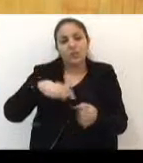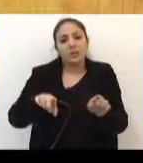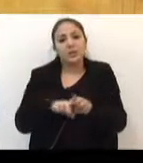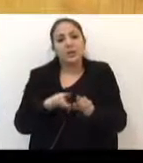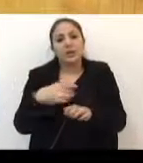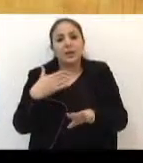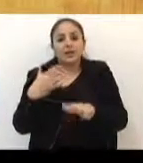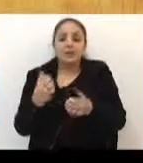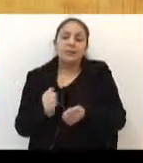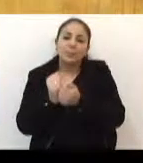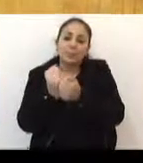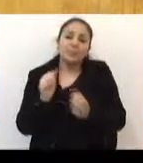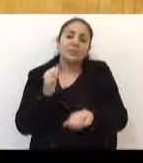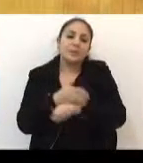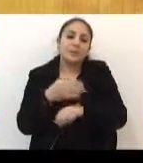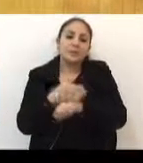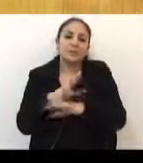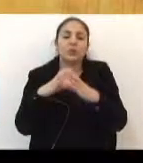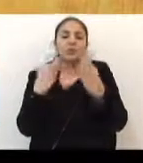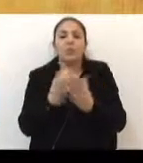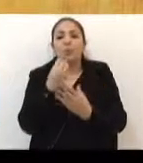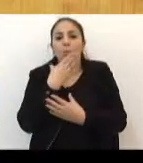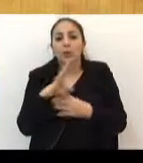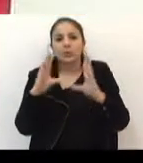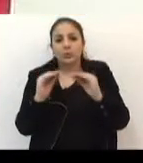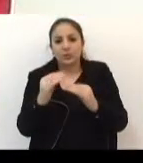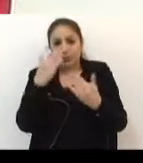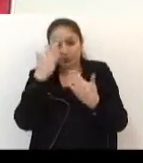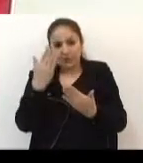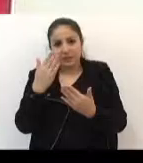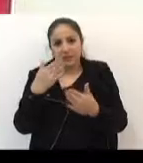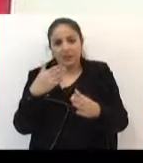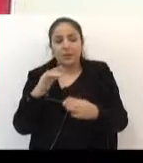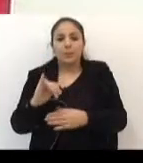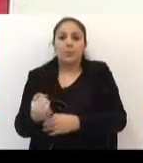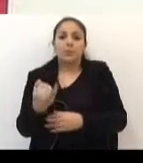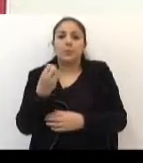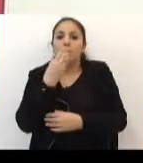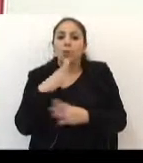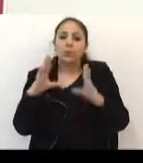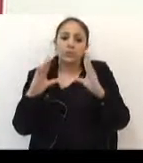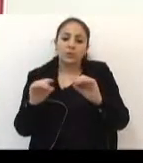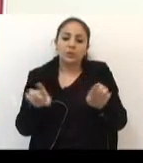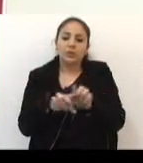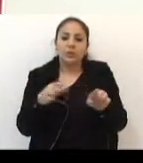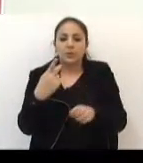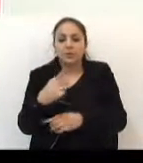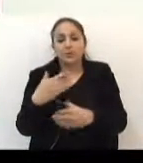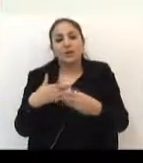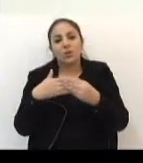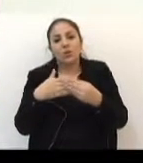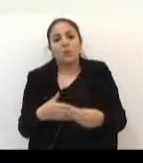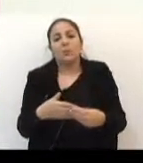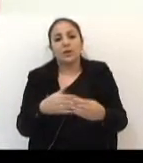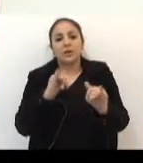da comunidade. Uma boa noite, muito obrigada pela oportunidade. Boa noite também a você que acompanhou este Jornal